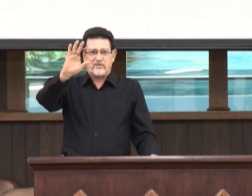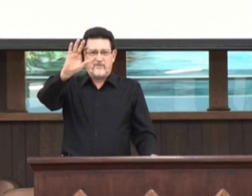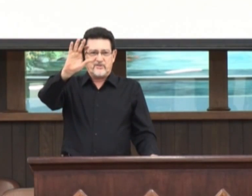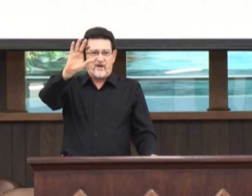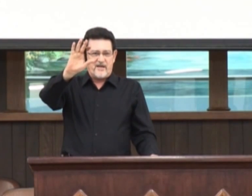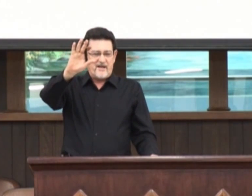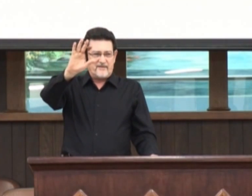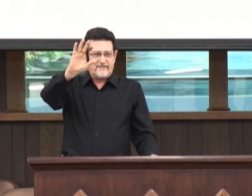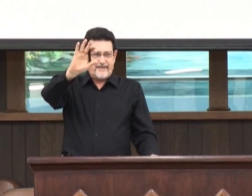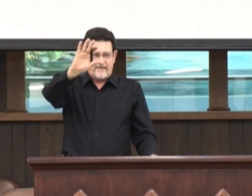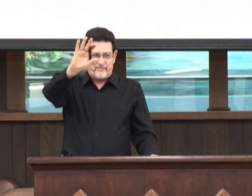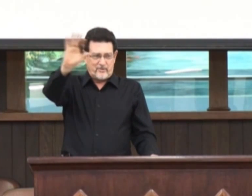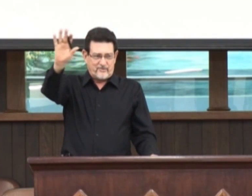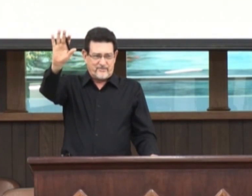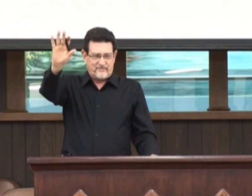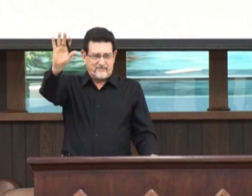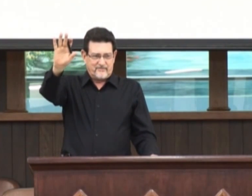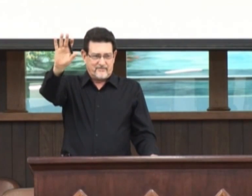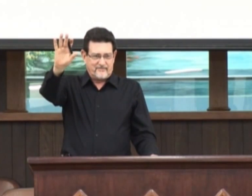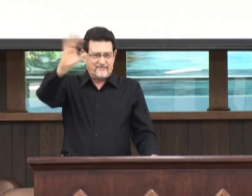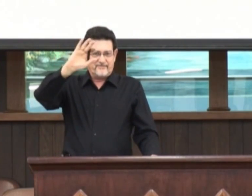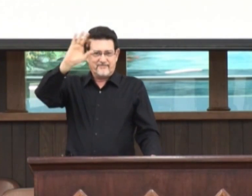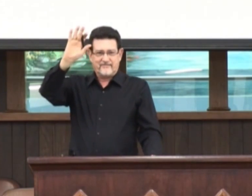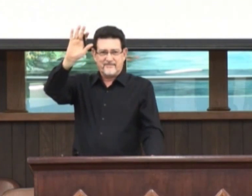Só mais uma historinha e pronto.